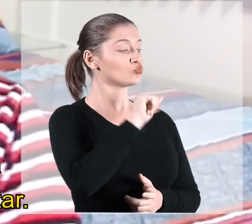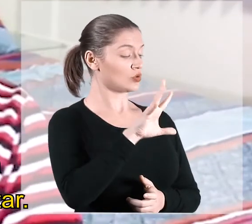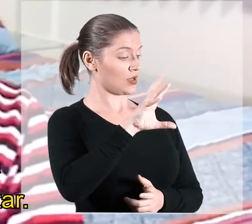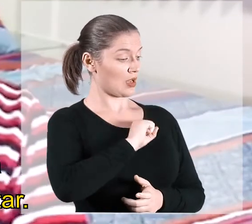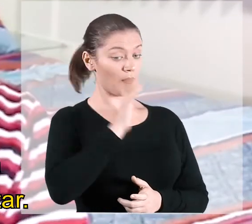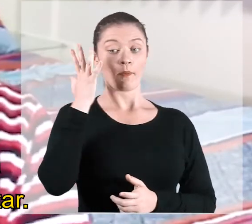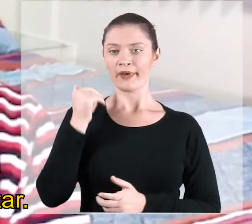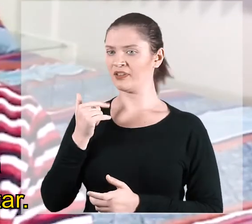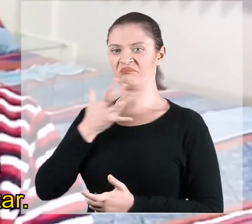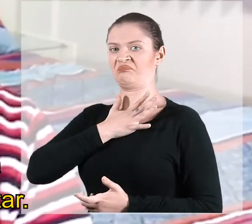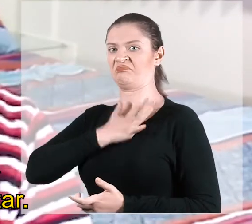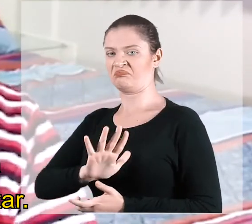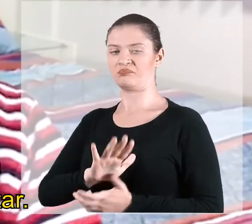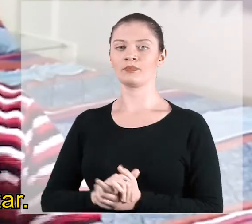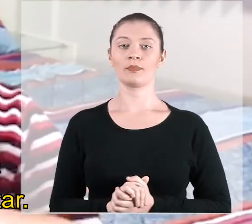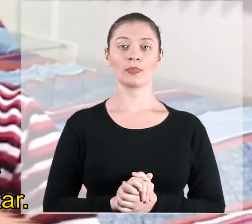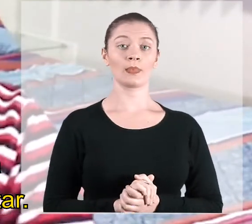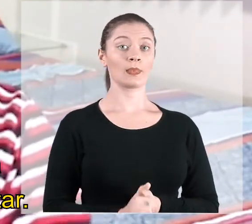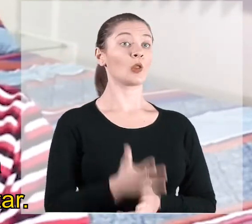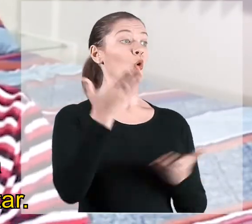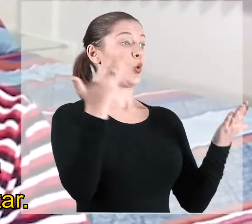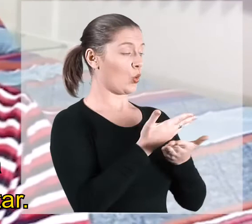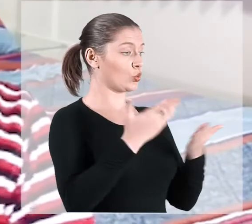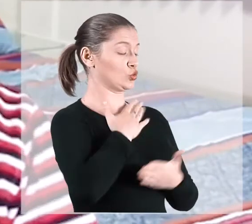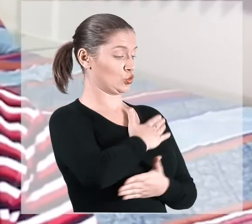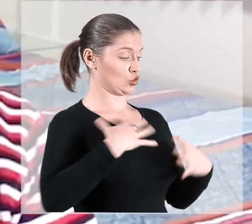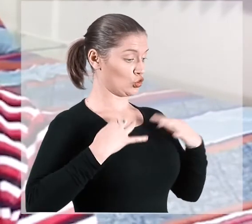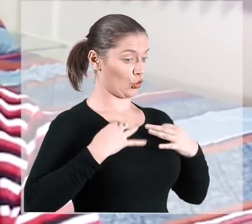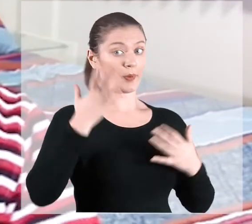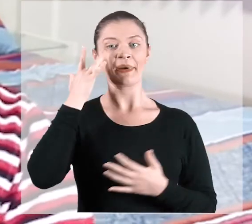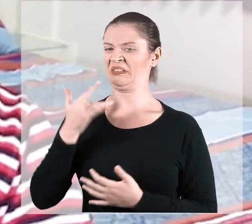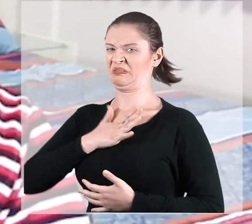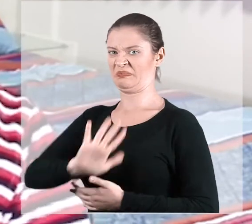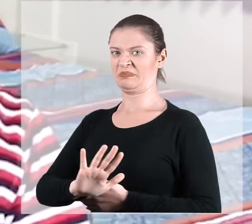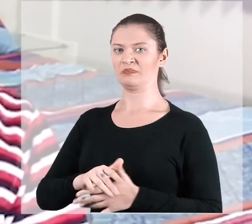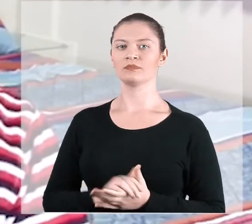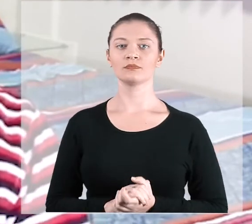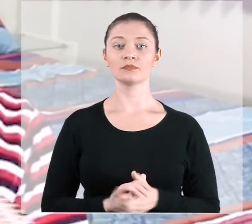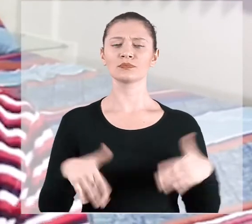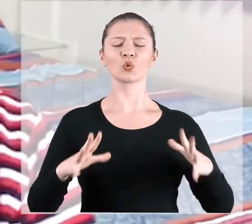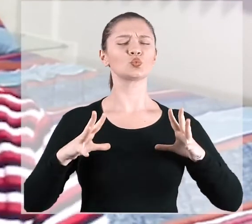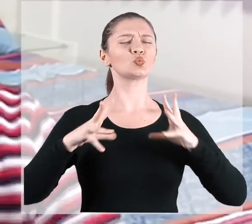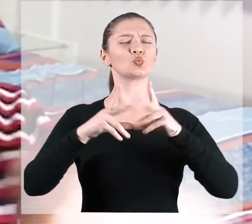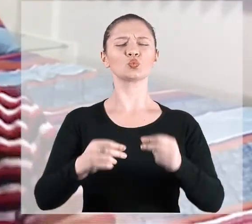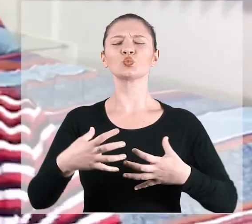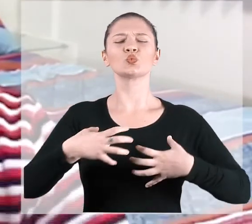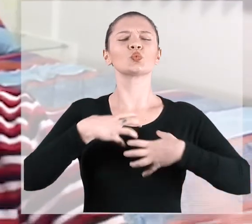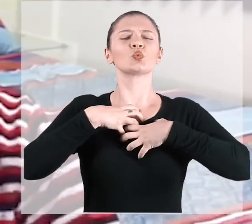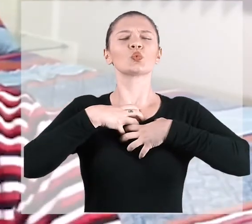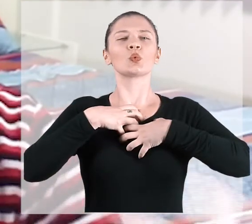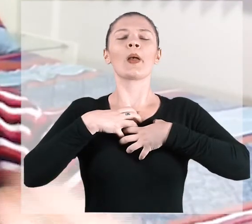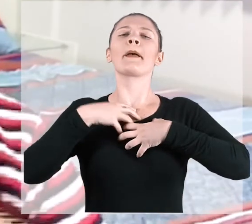amar. Um dia a pessoa gosta de uma roupa, no outro ela deixa de gostar. Então, tudo que é movido no campo do sentimento pode